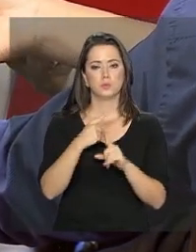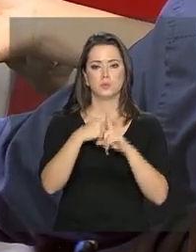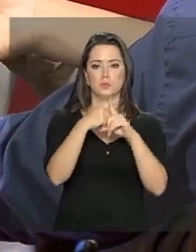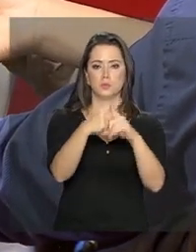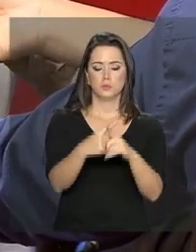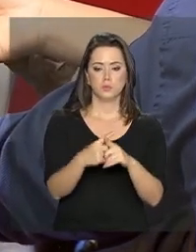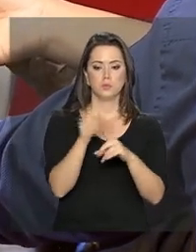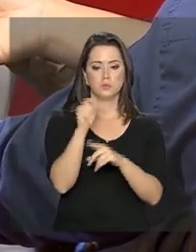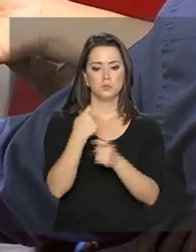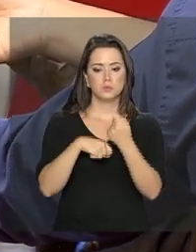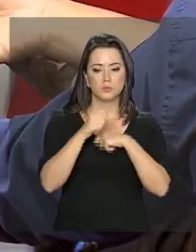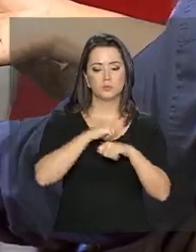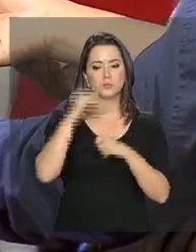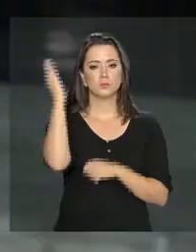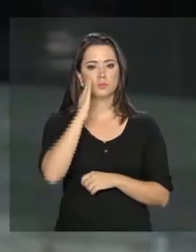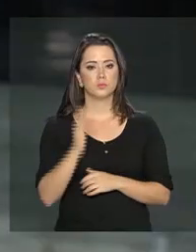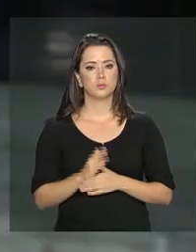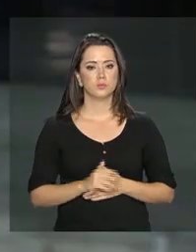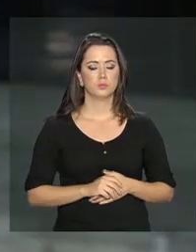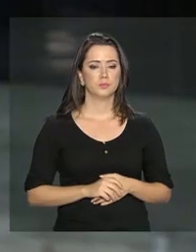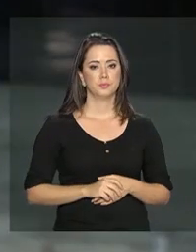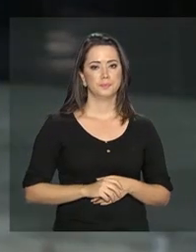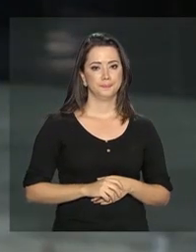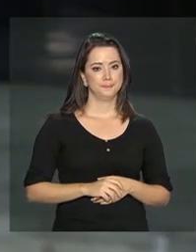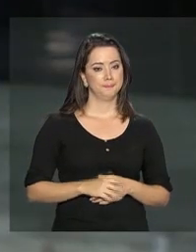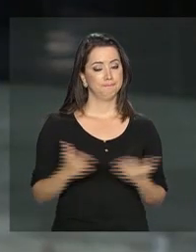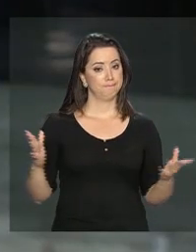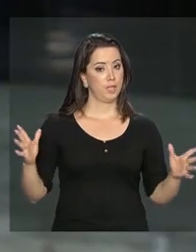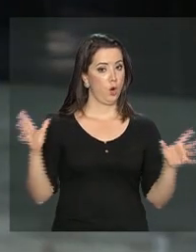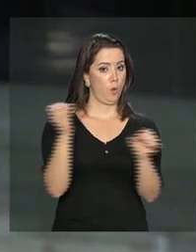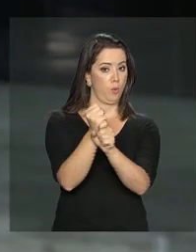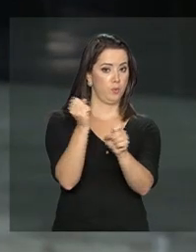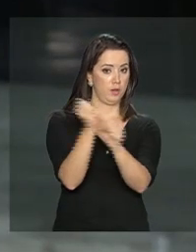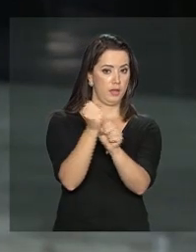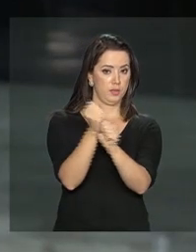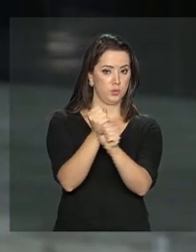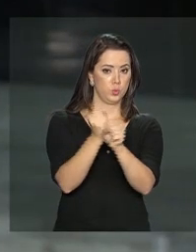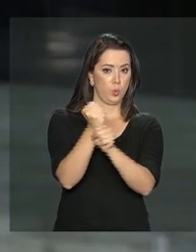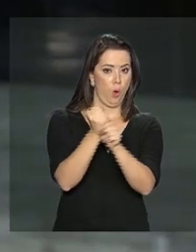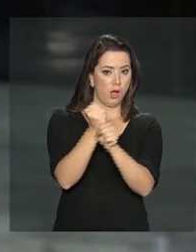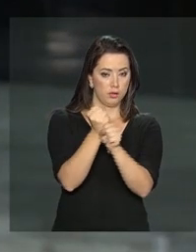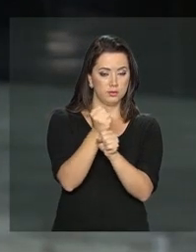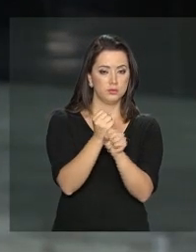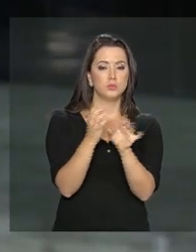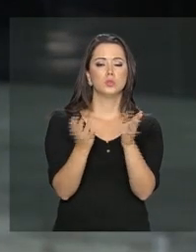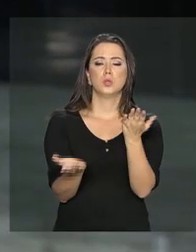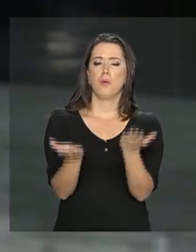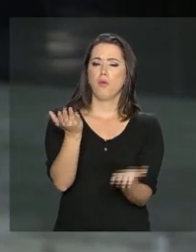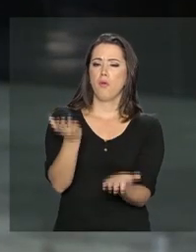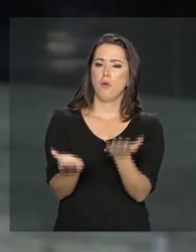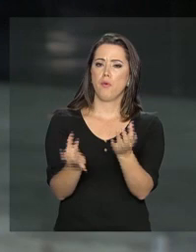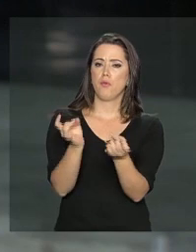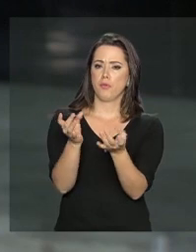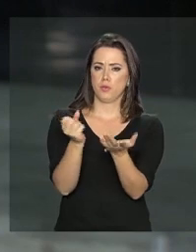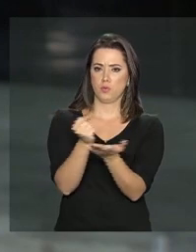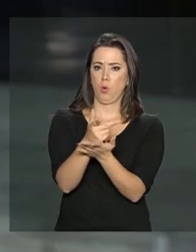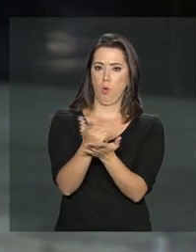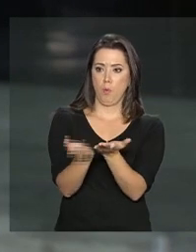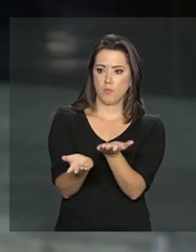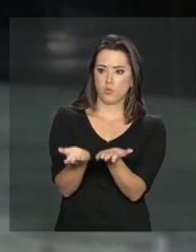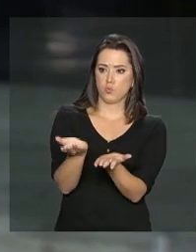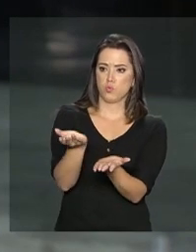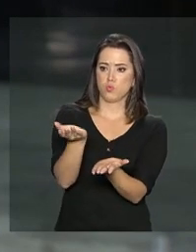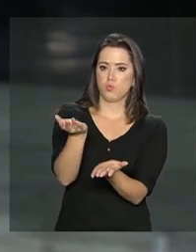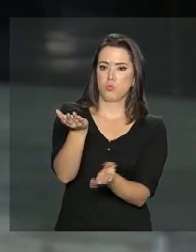pra economia brasileira no acumulado do ano a balança comercial registrou superávit de 51